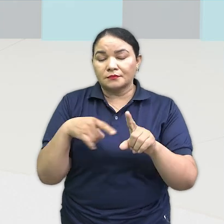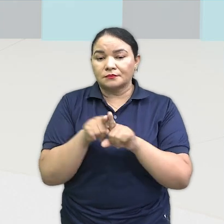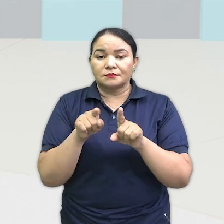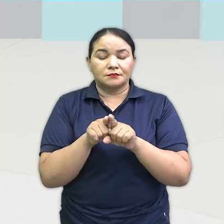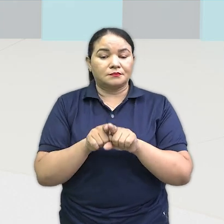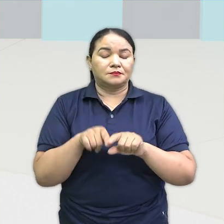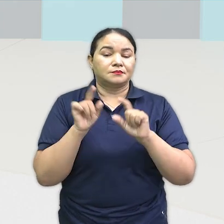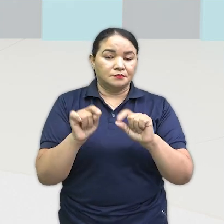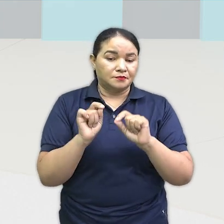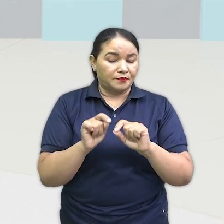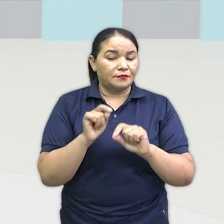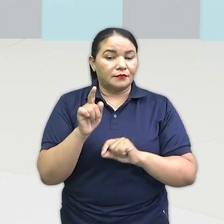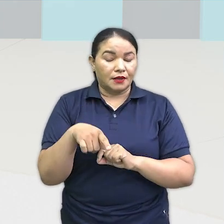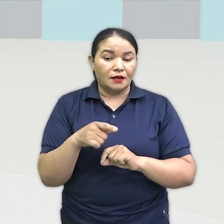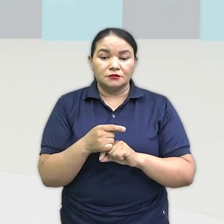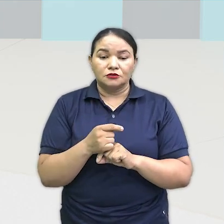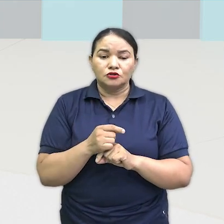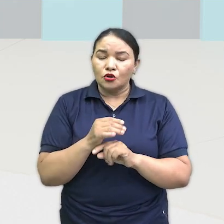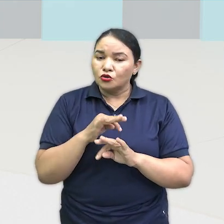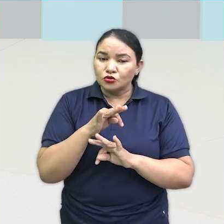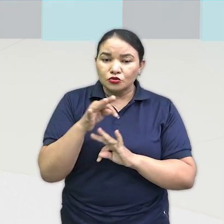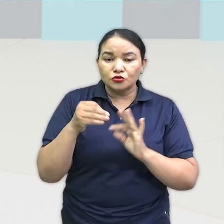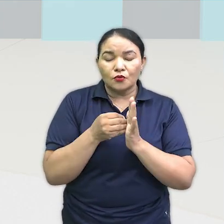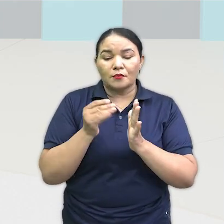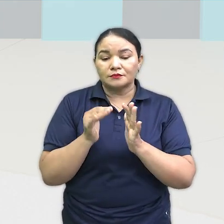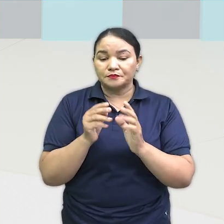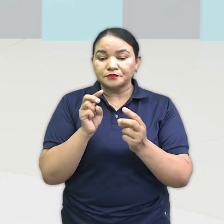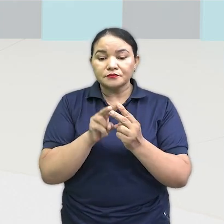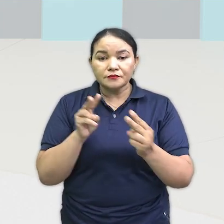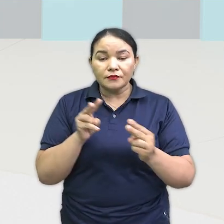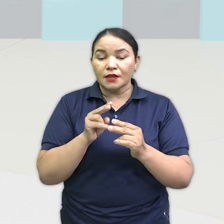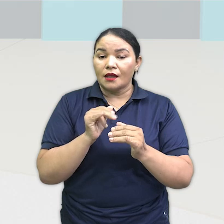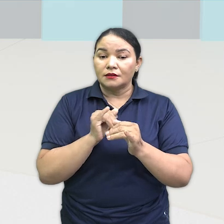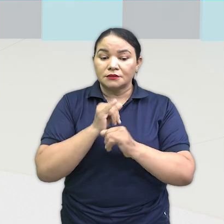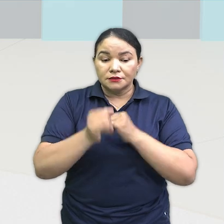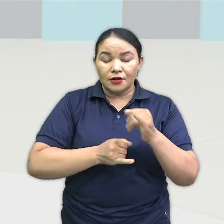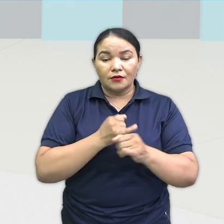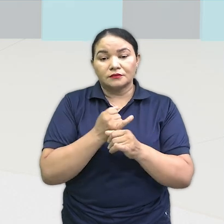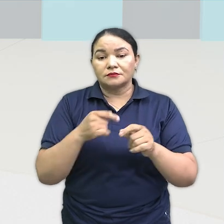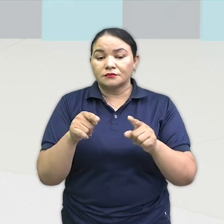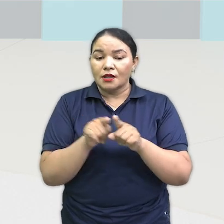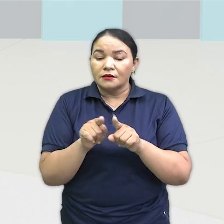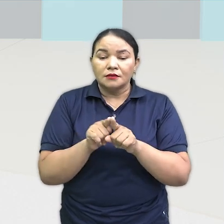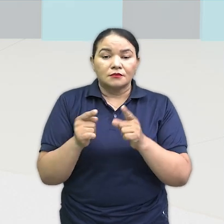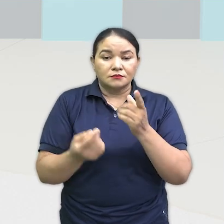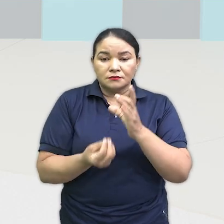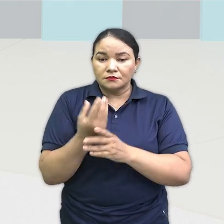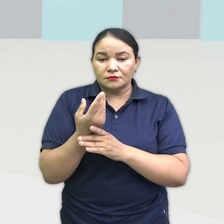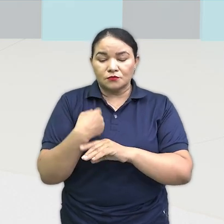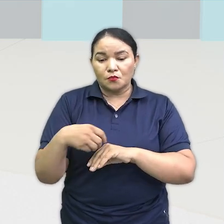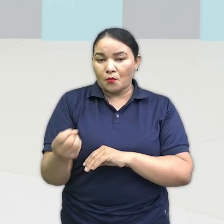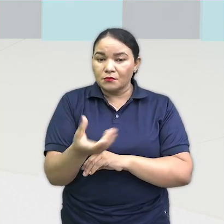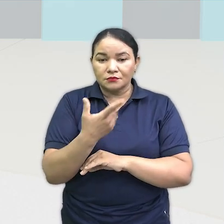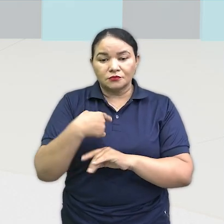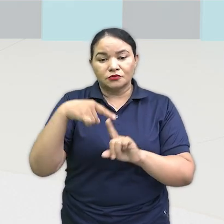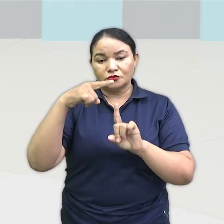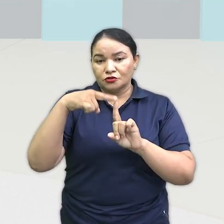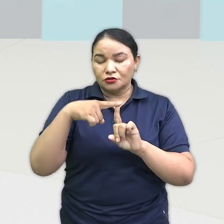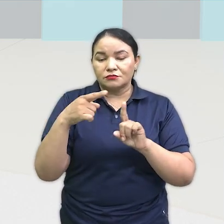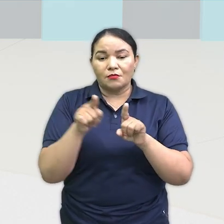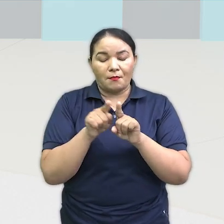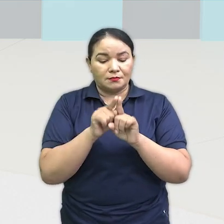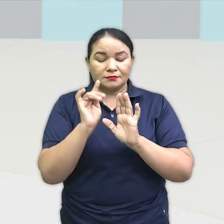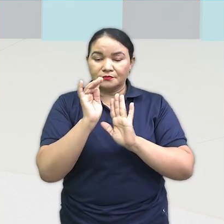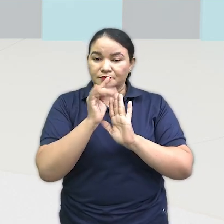E com todo esse avanço da internet surgiram novos tipos de textos, novos gêneros